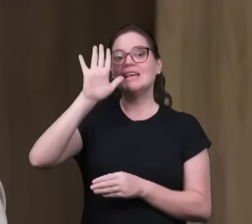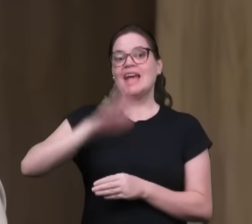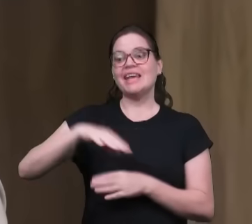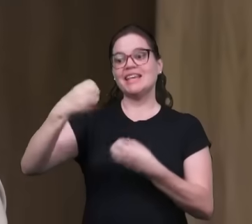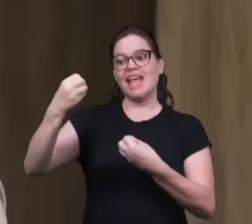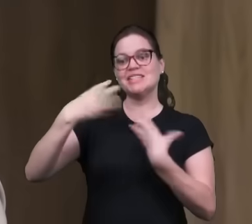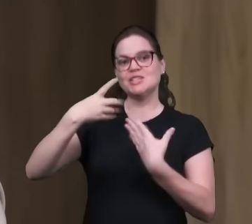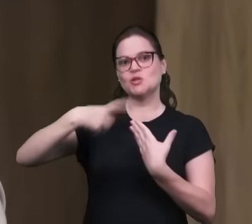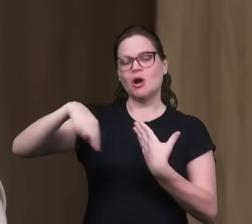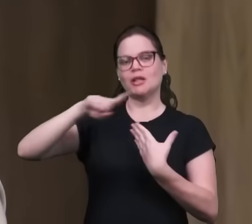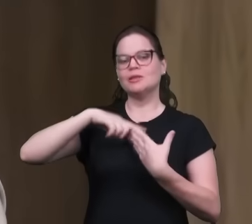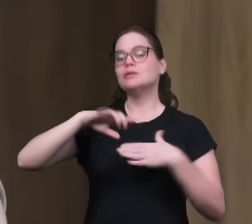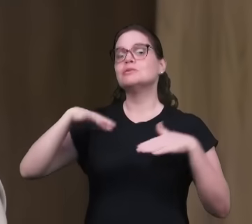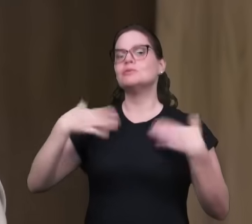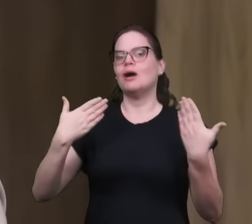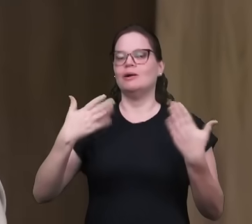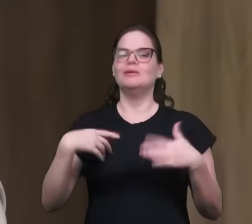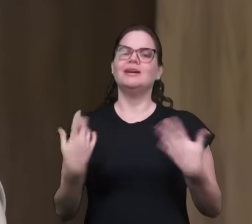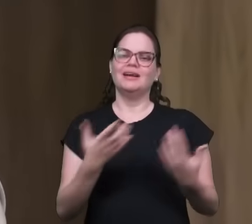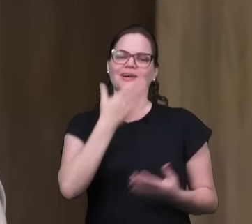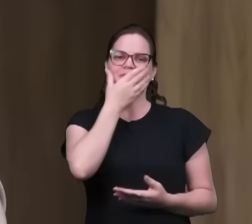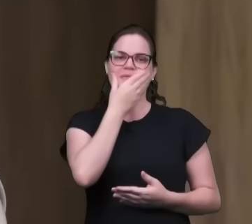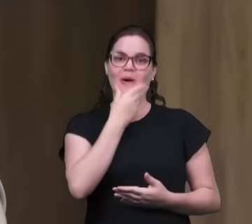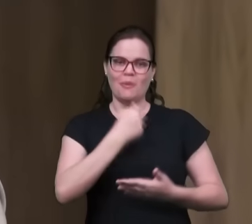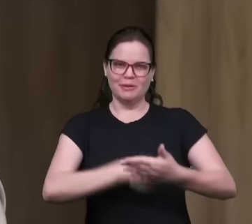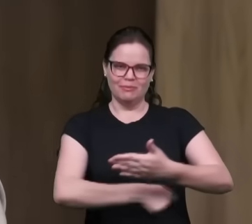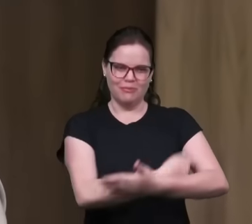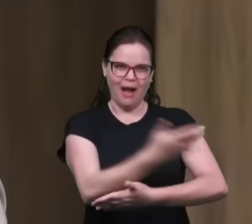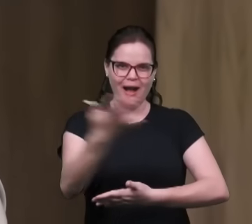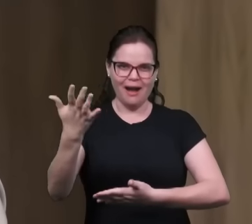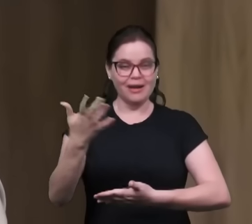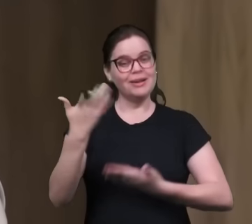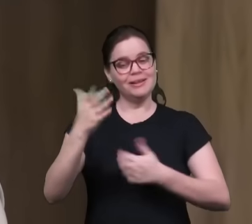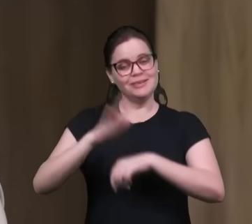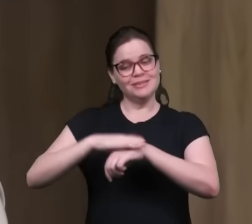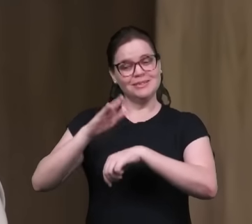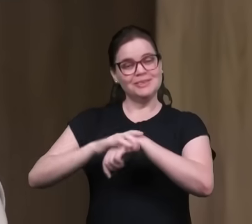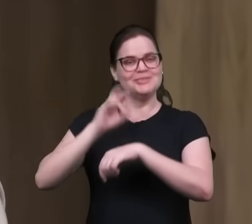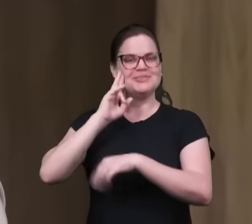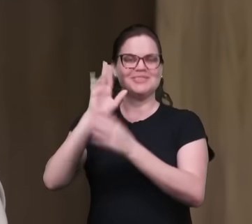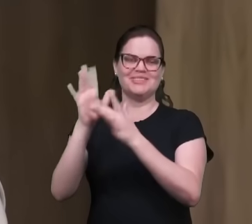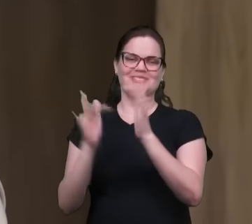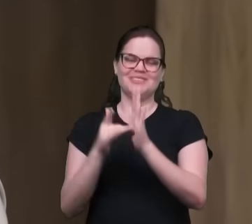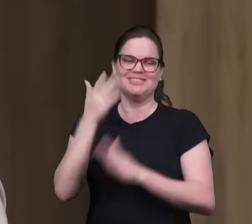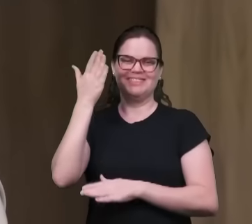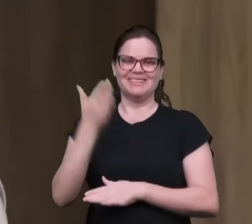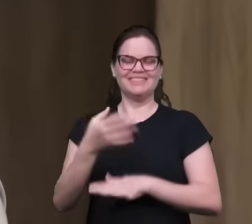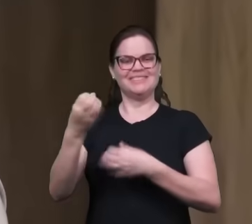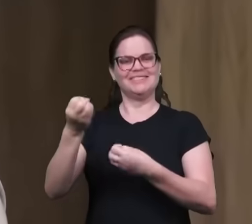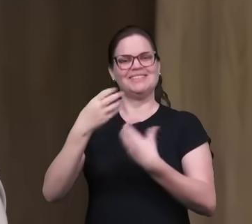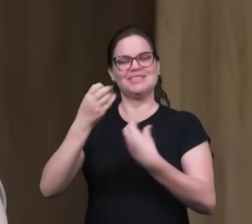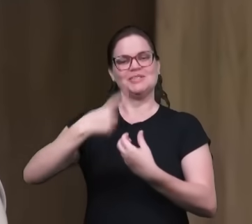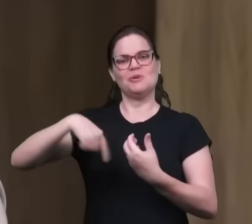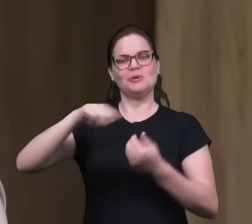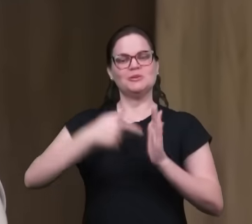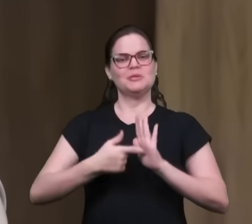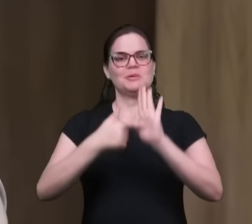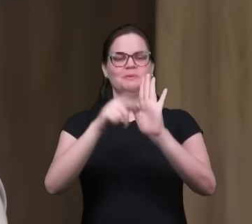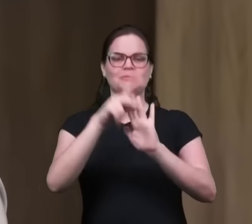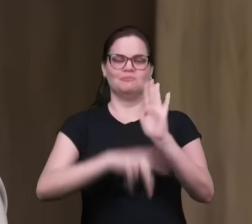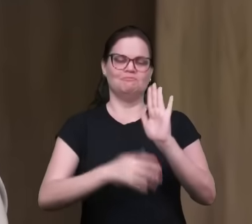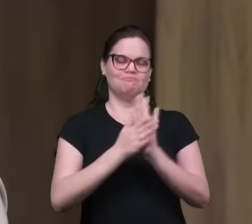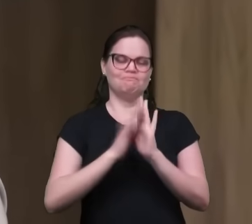né? Quando ele contou aquela parábola do semeador, e ele foi que trouxe as boas novas da salvação de Deus para nós,